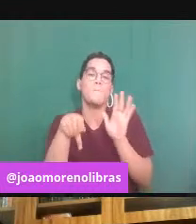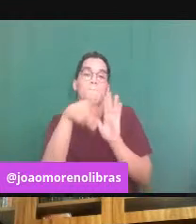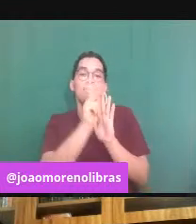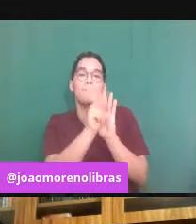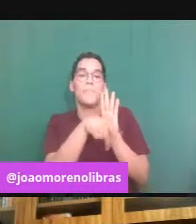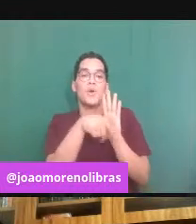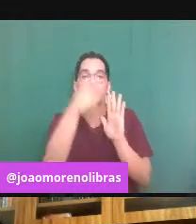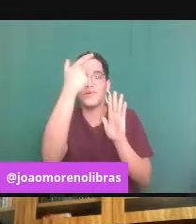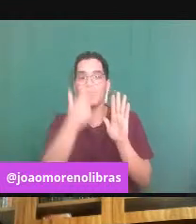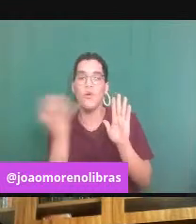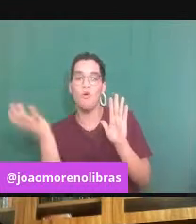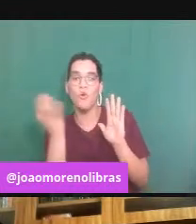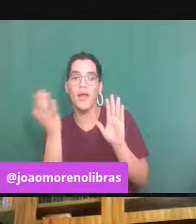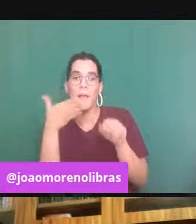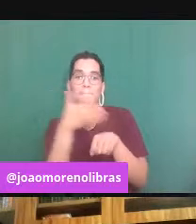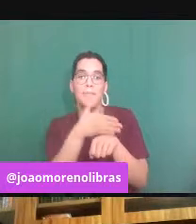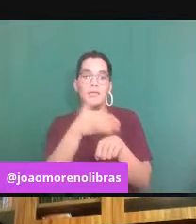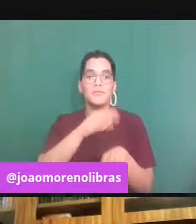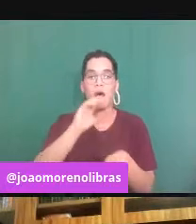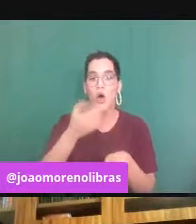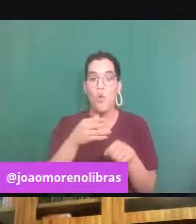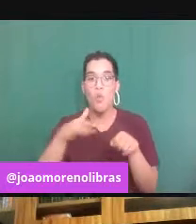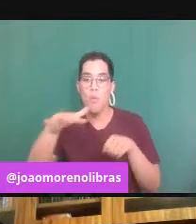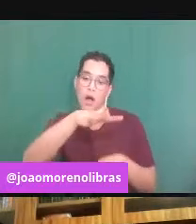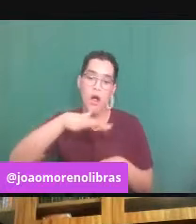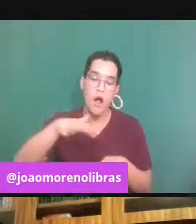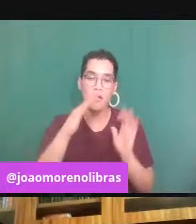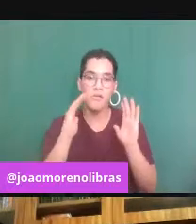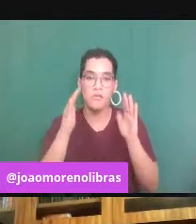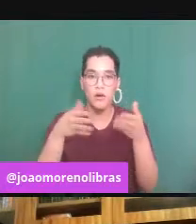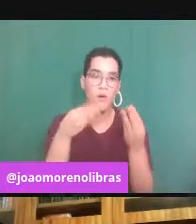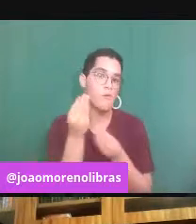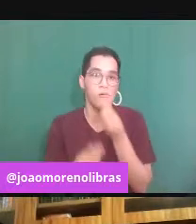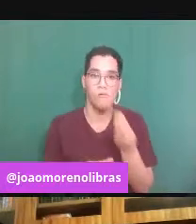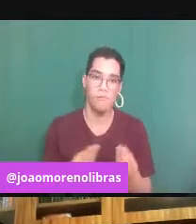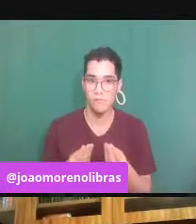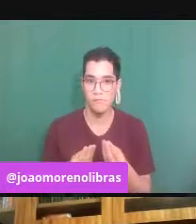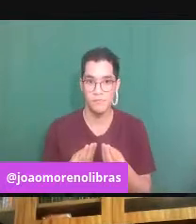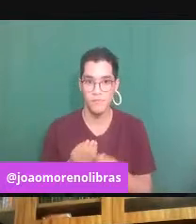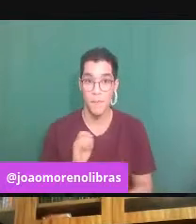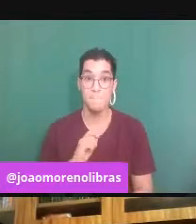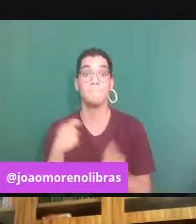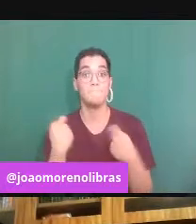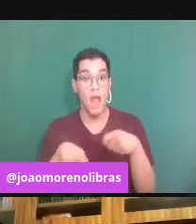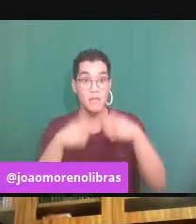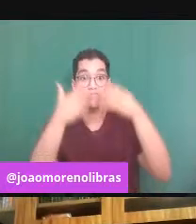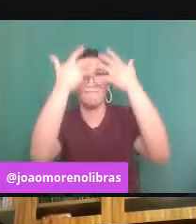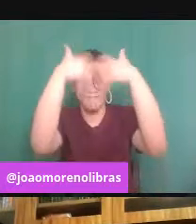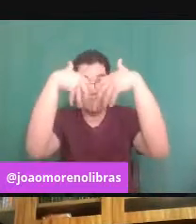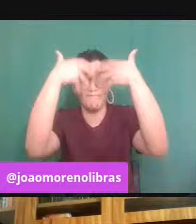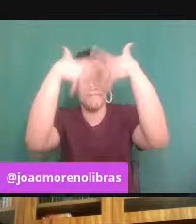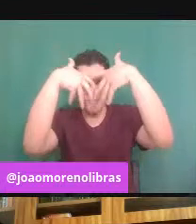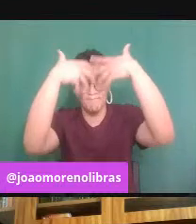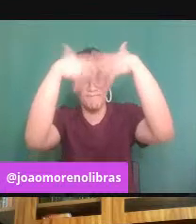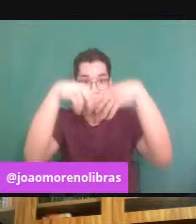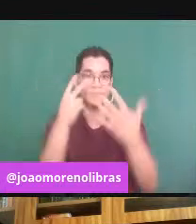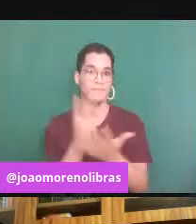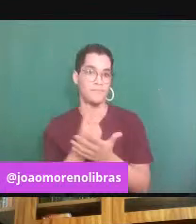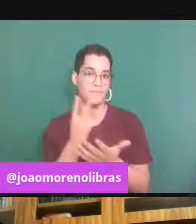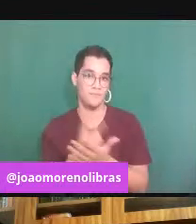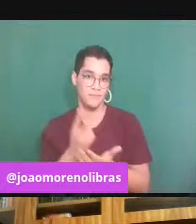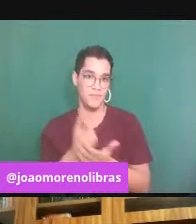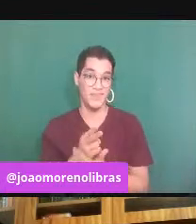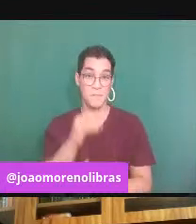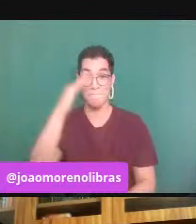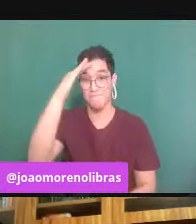em que grupo, em que linha, né? E sempre nós temos que pensar, então, em questões da base teórica,